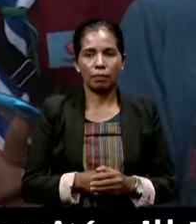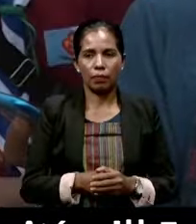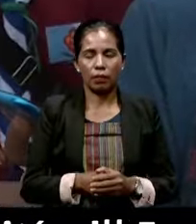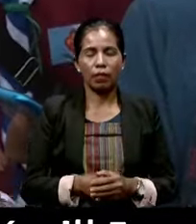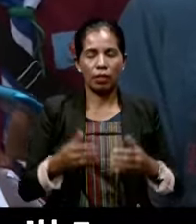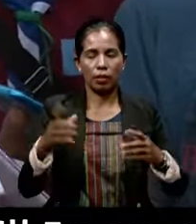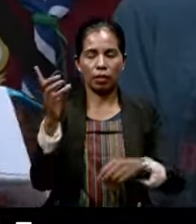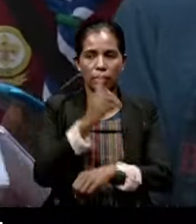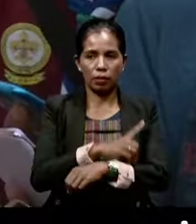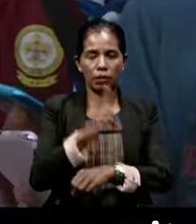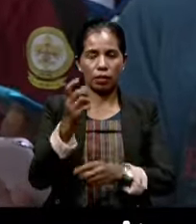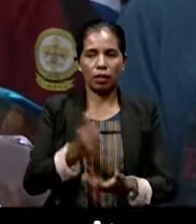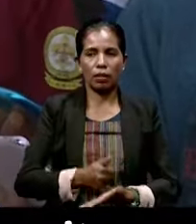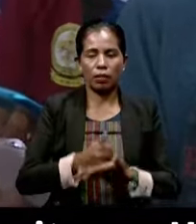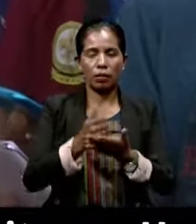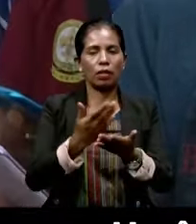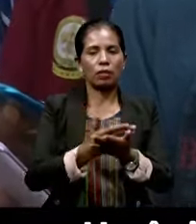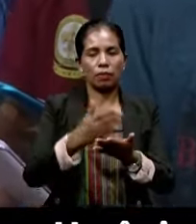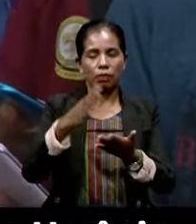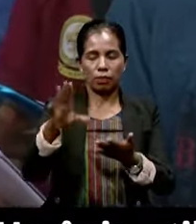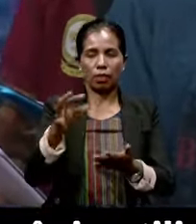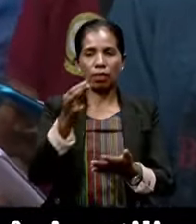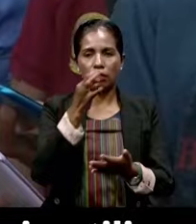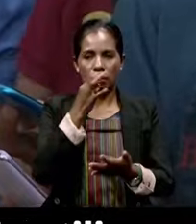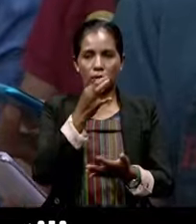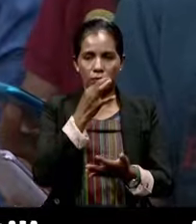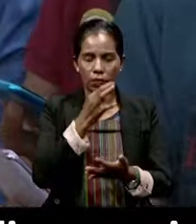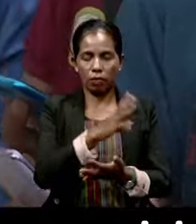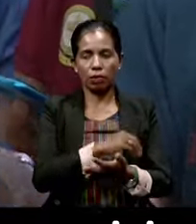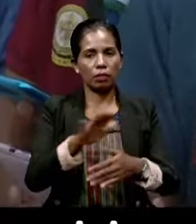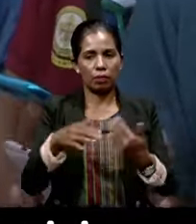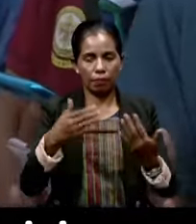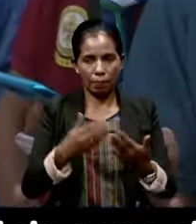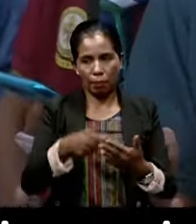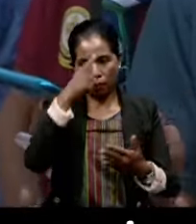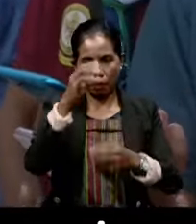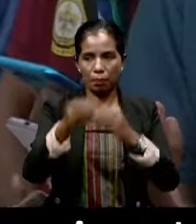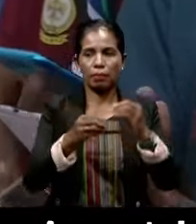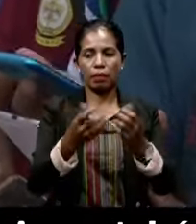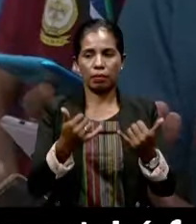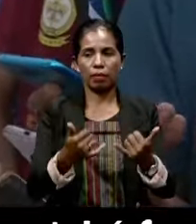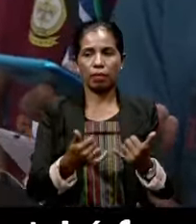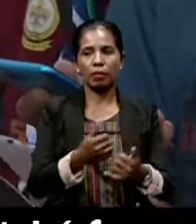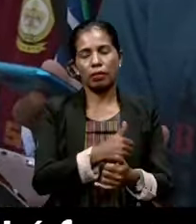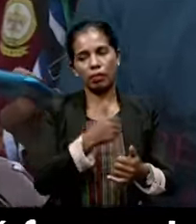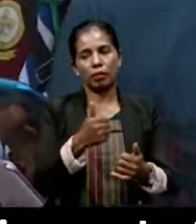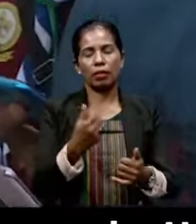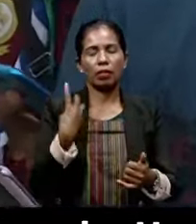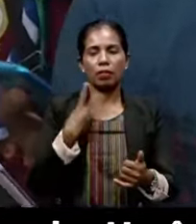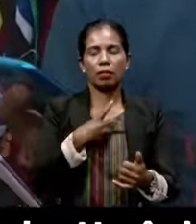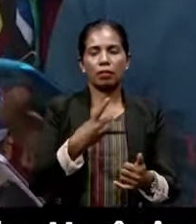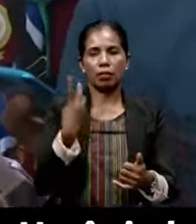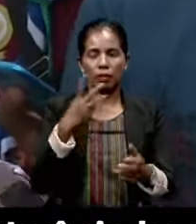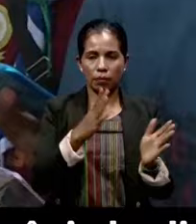ia lorong nesse sira mos ajuda fahe comunhão no bater neutro. Estamos lá sendo ainda nem parte se ele como logística nem nem e estamos